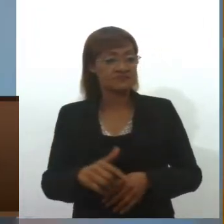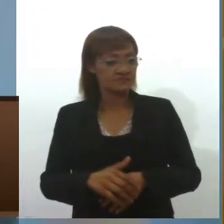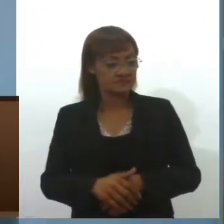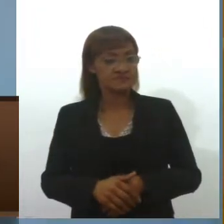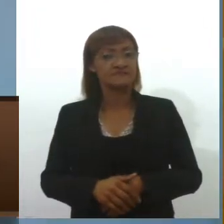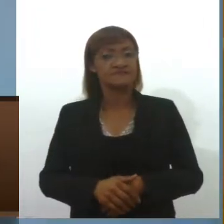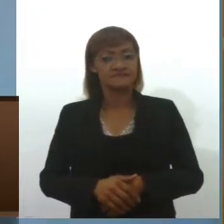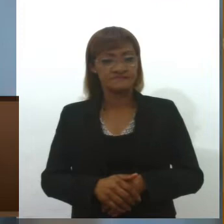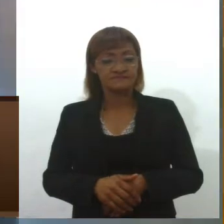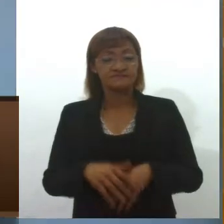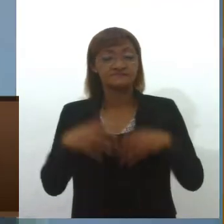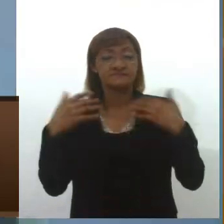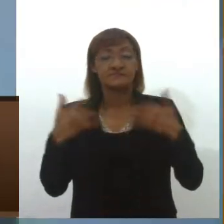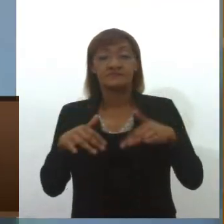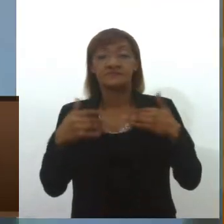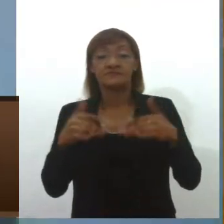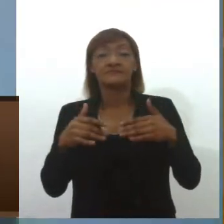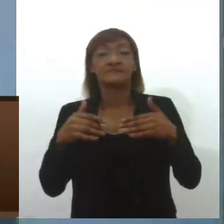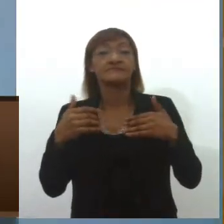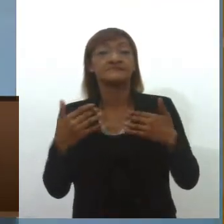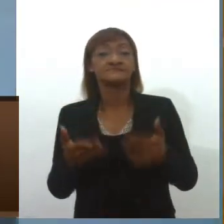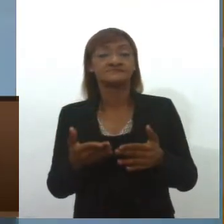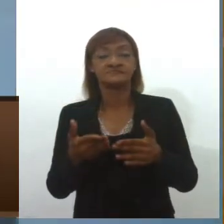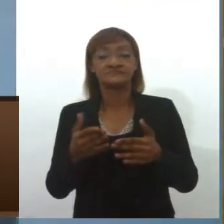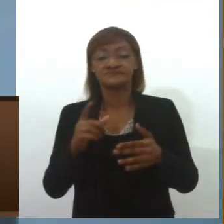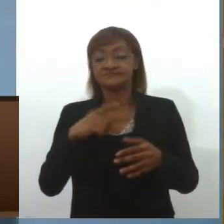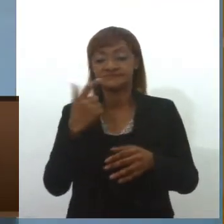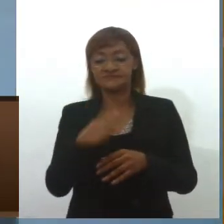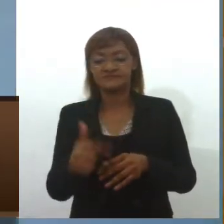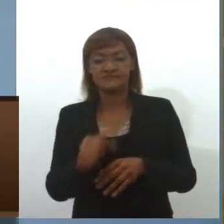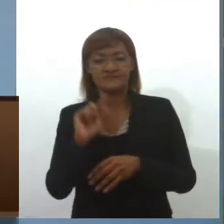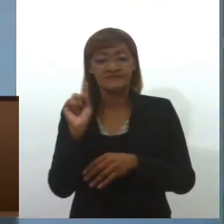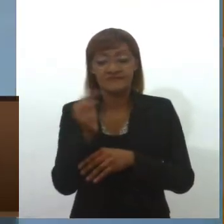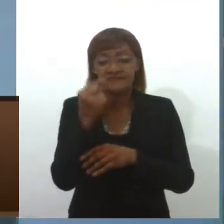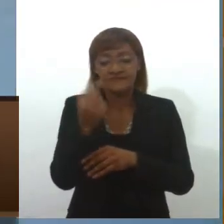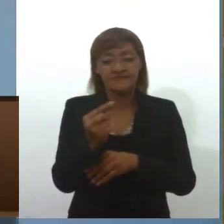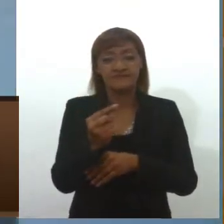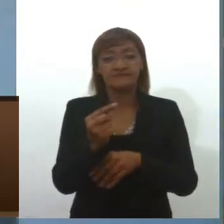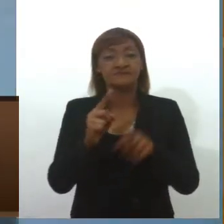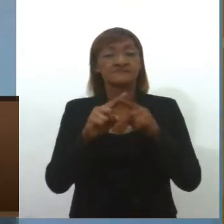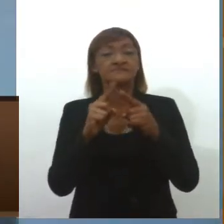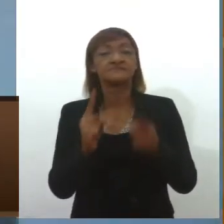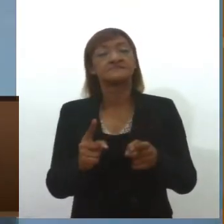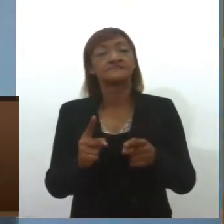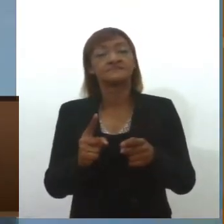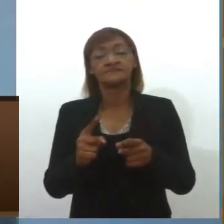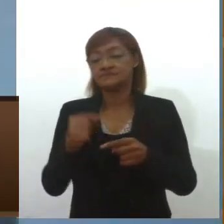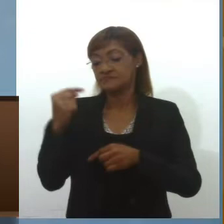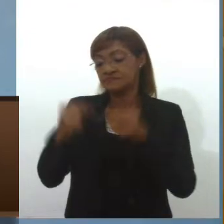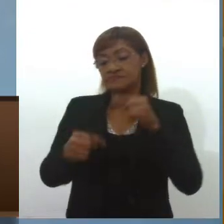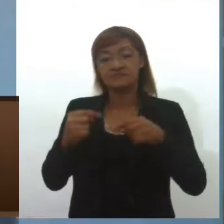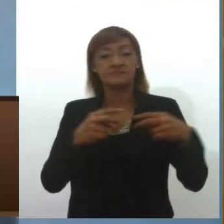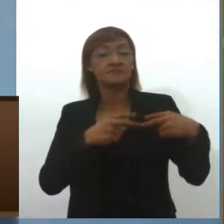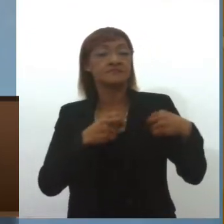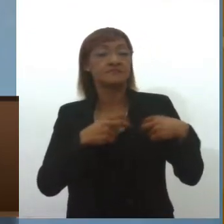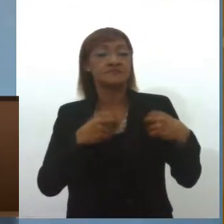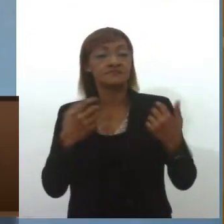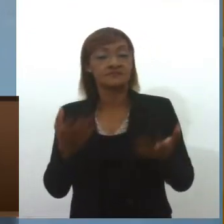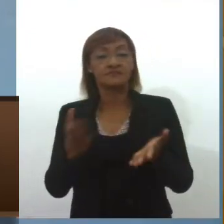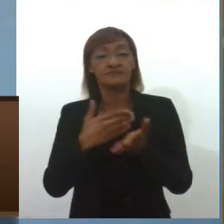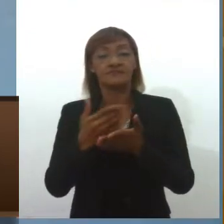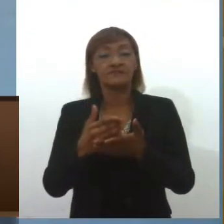que há alternativas, não há uma definição única do que fazer. Afinal, essa política da Petrobras, ela é recente, começou com o governo